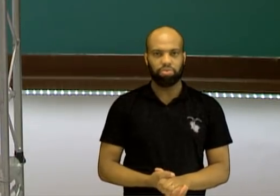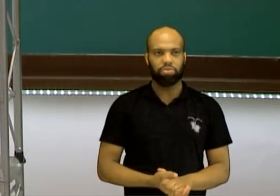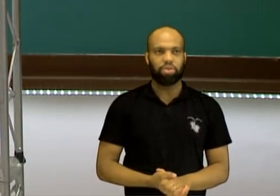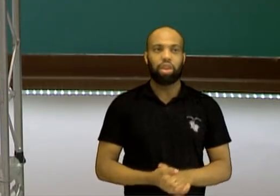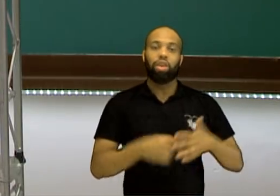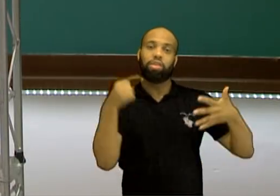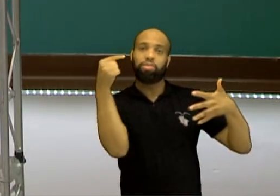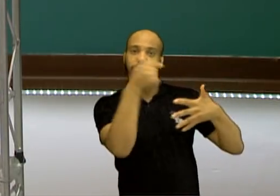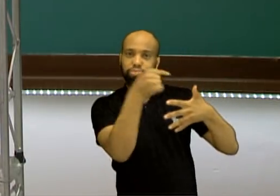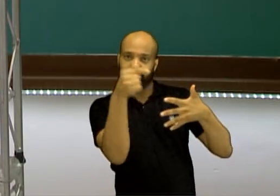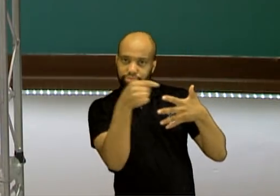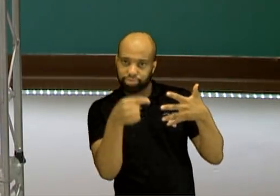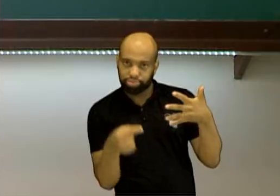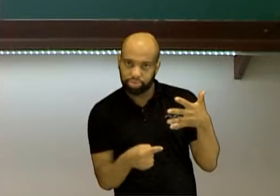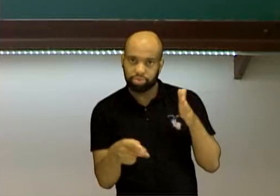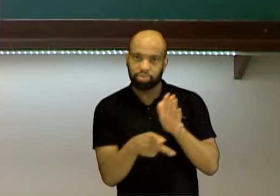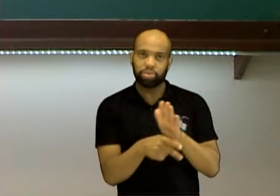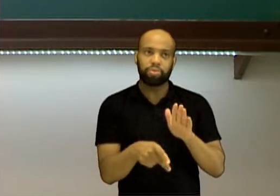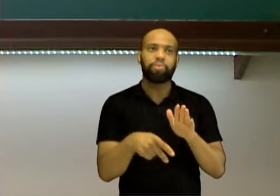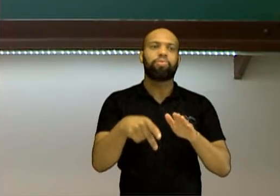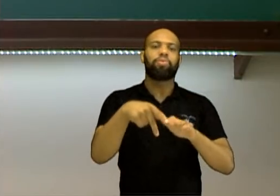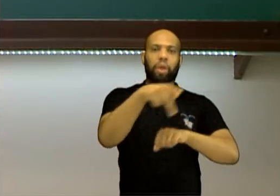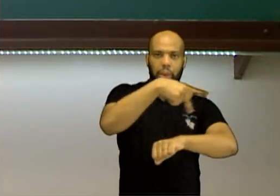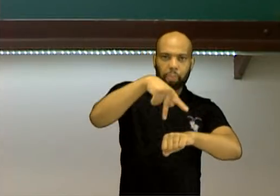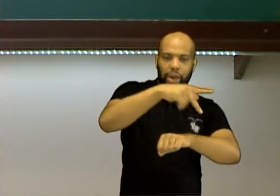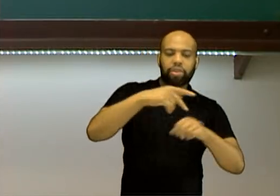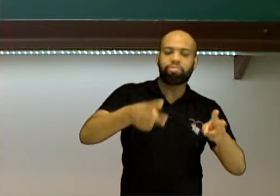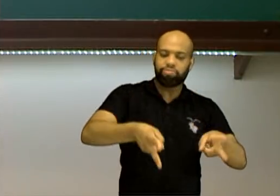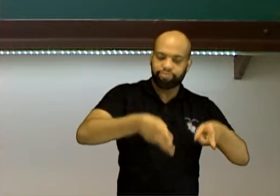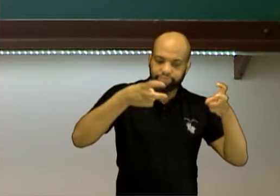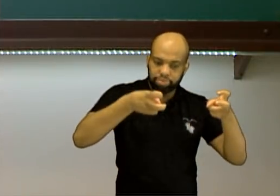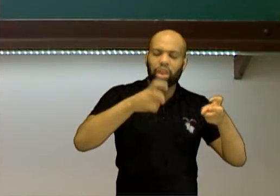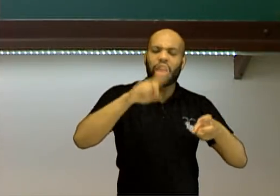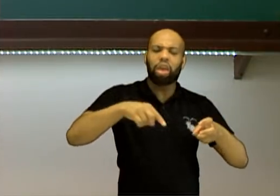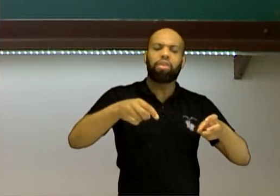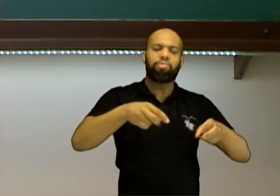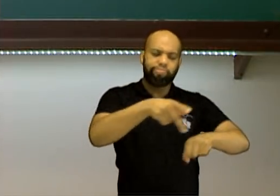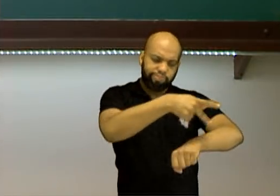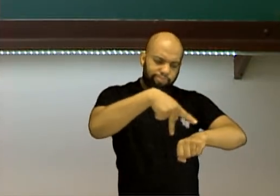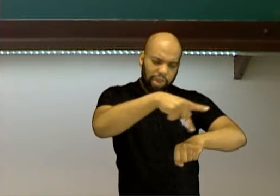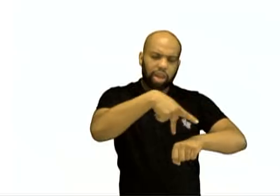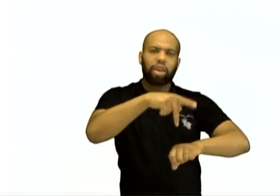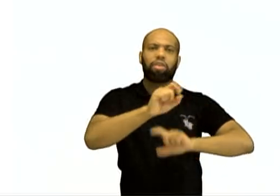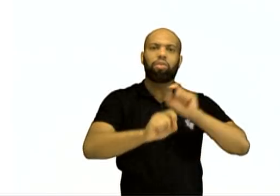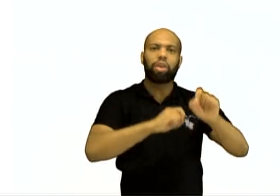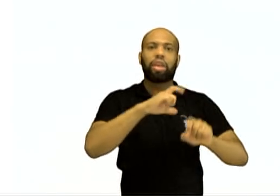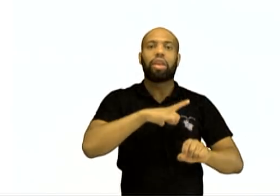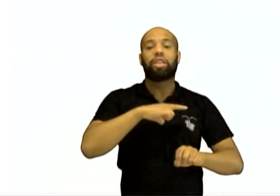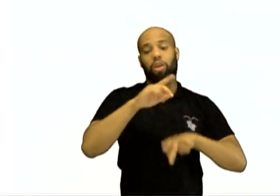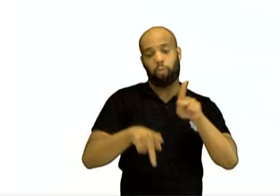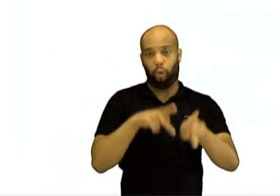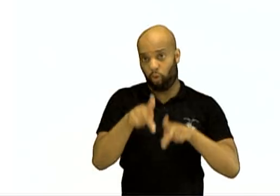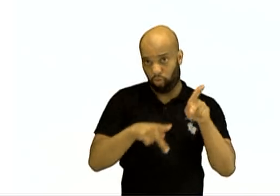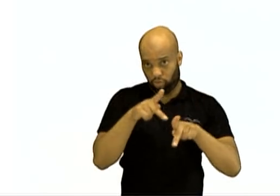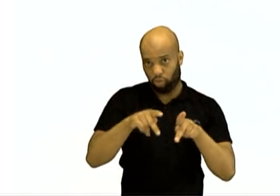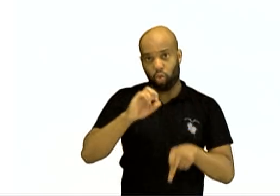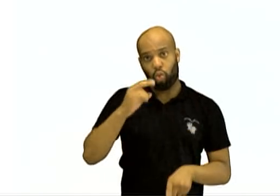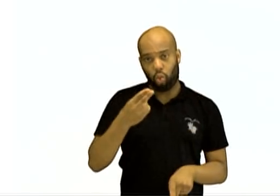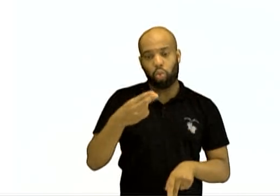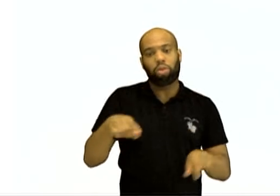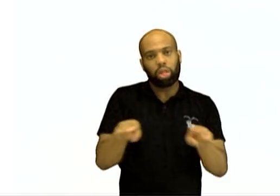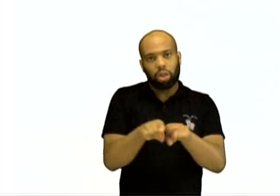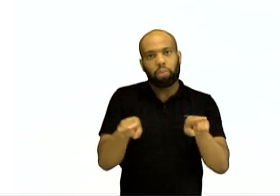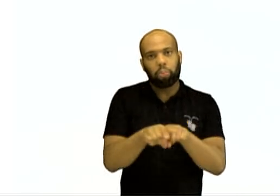Os elementos do Estado, para que o Estado seja reconhecido, né, ele deve ter o povo ou a nação, deve